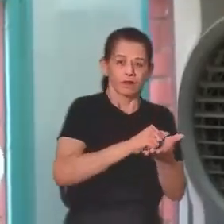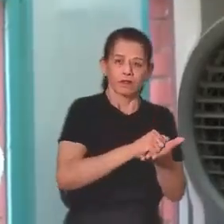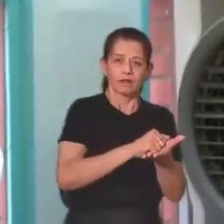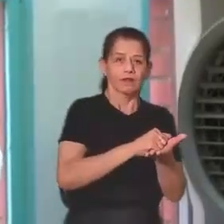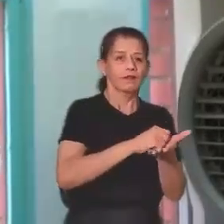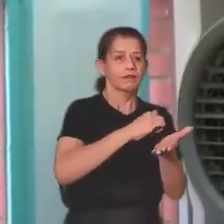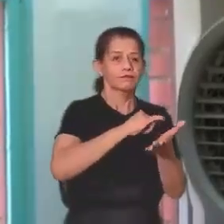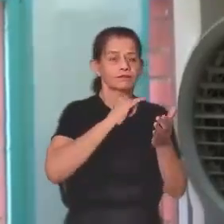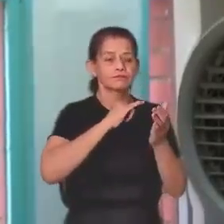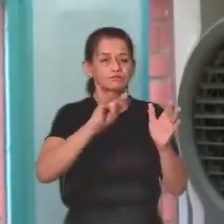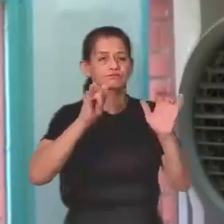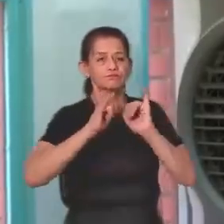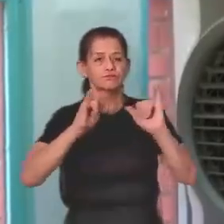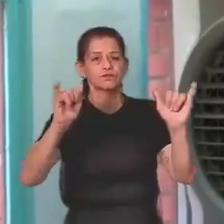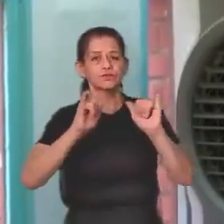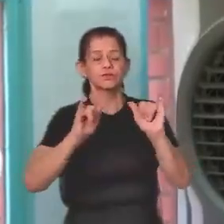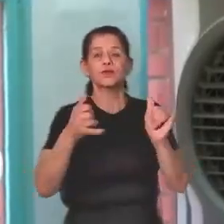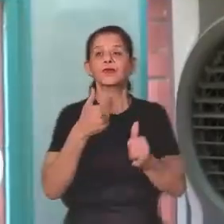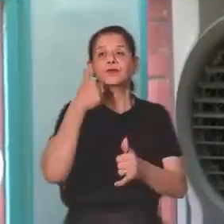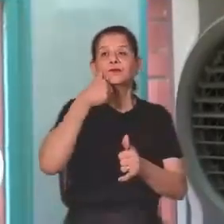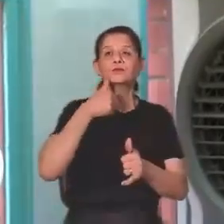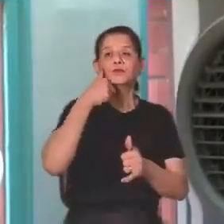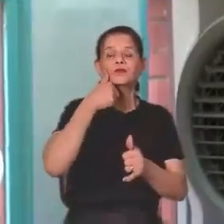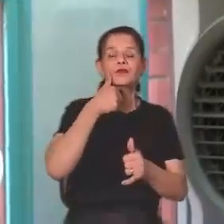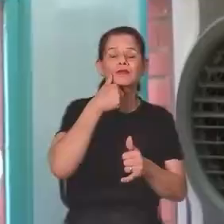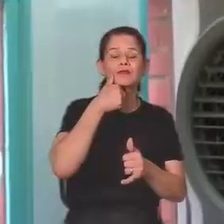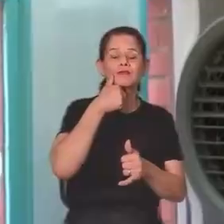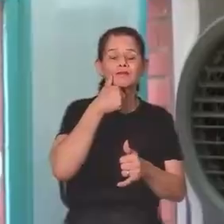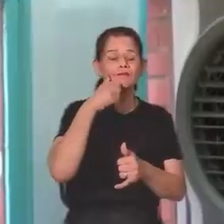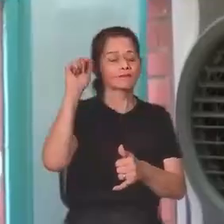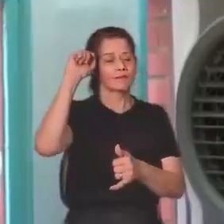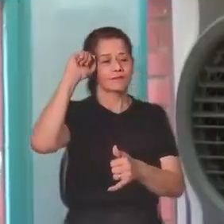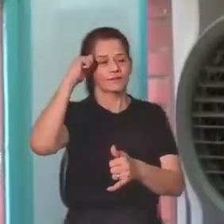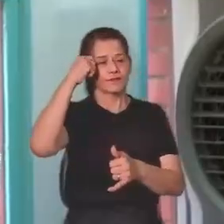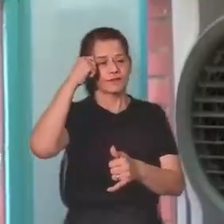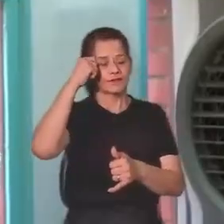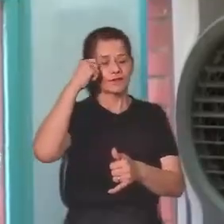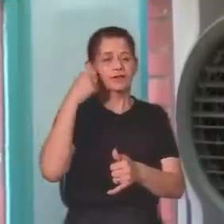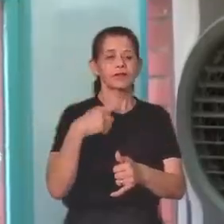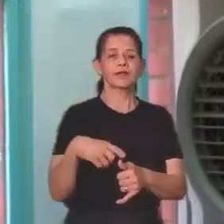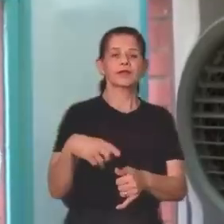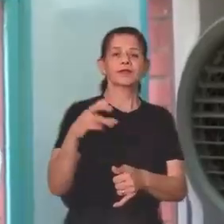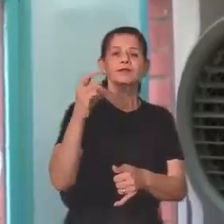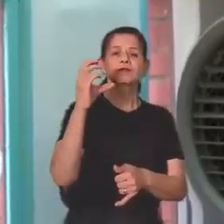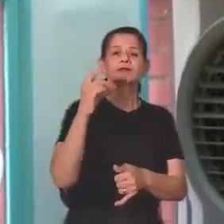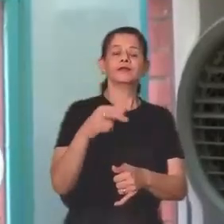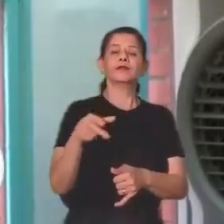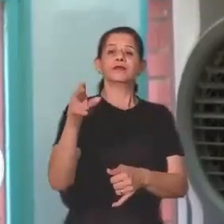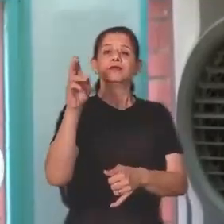um texto de uma mulher negra quilombola, talvez o seu teria sido escolhido, né? Enfim,